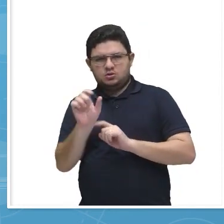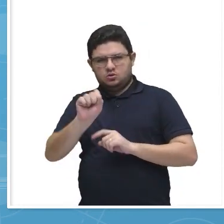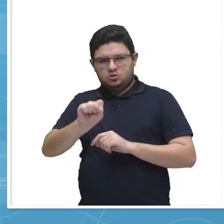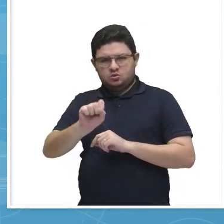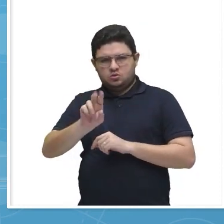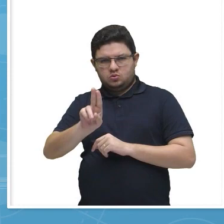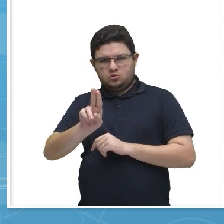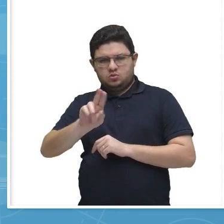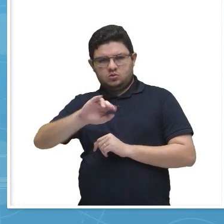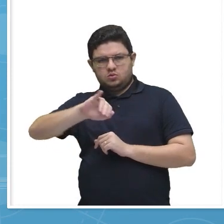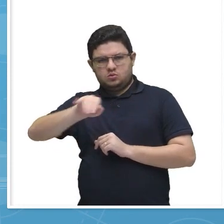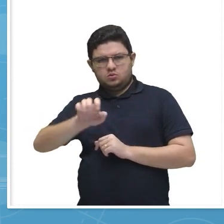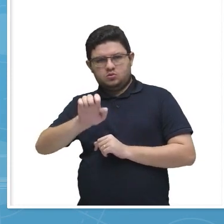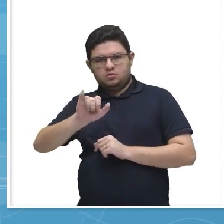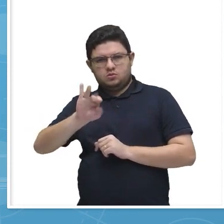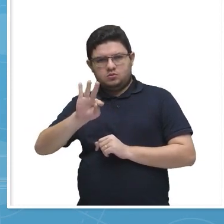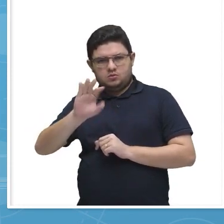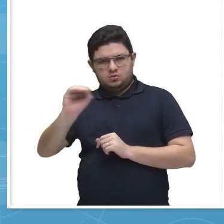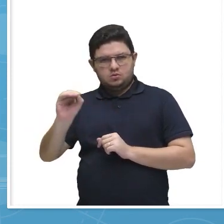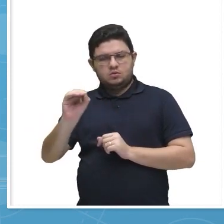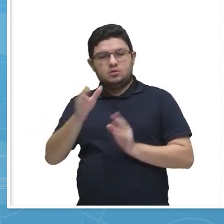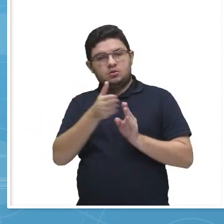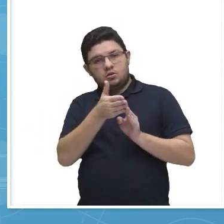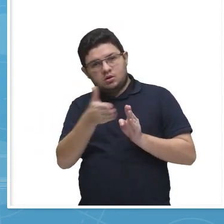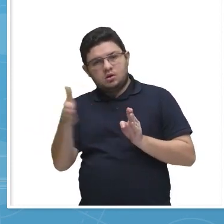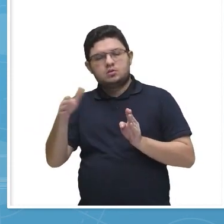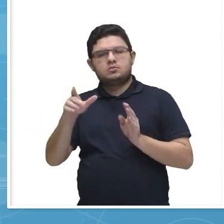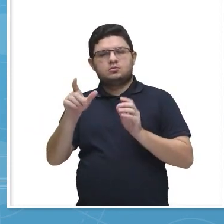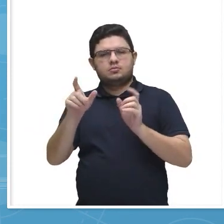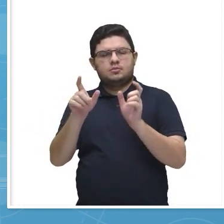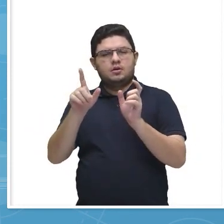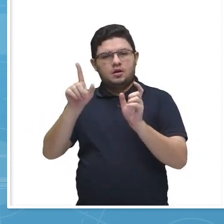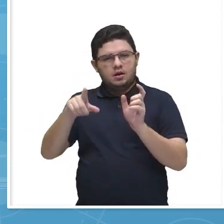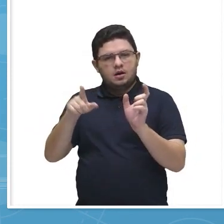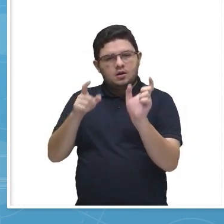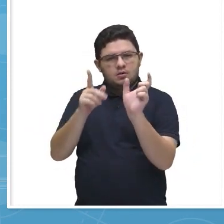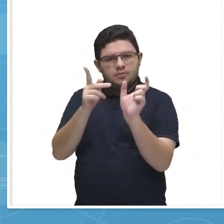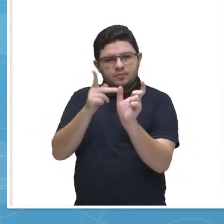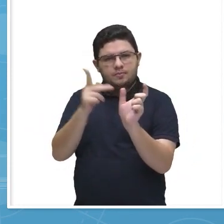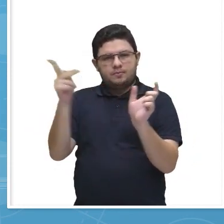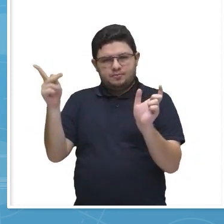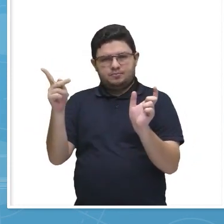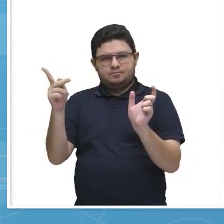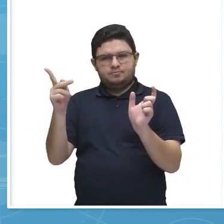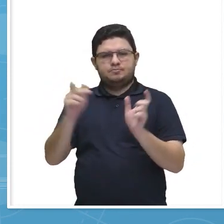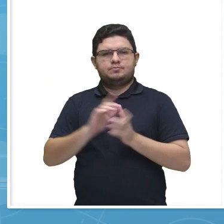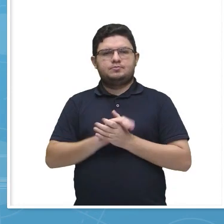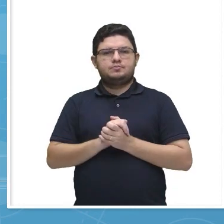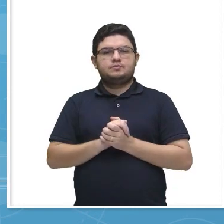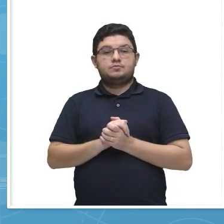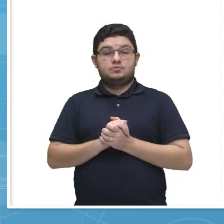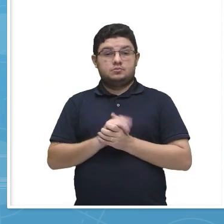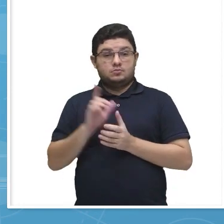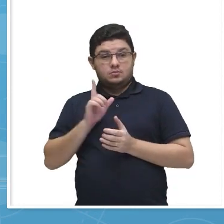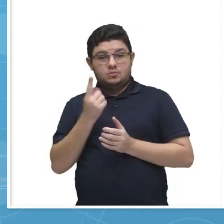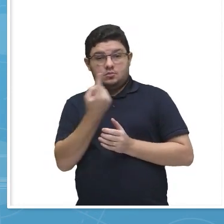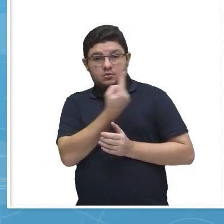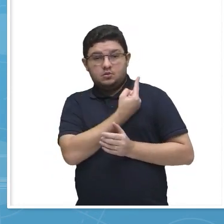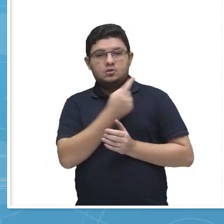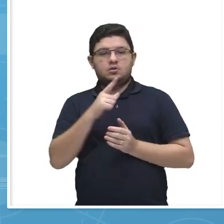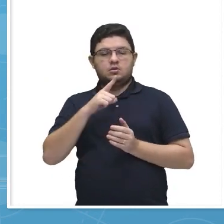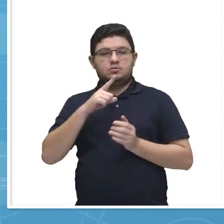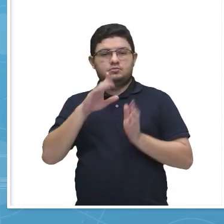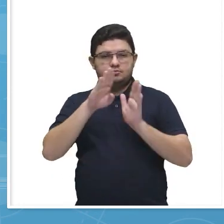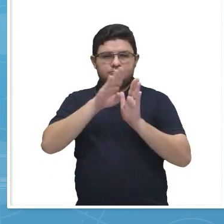será o predicado. Então, olha só, quando identificamos e retiramos o sujeito da oração, todas as palavras que restam